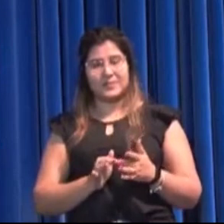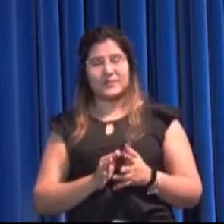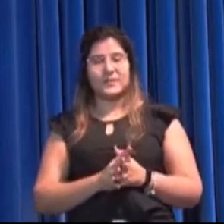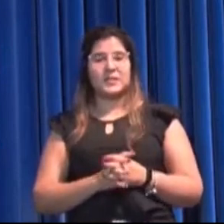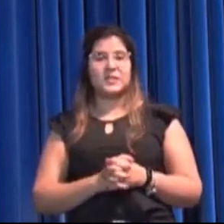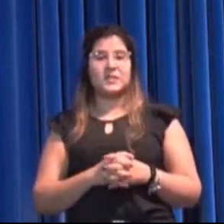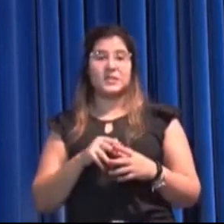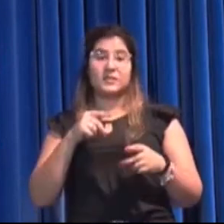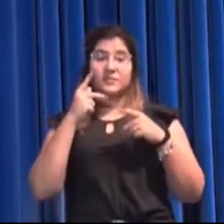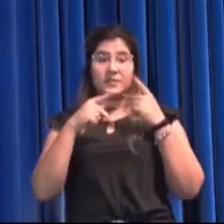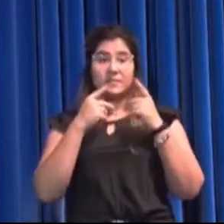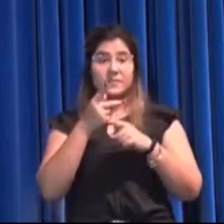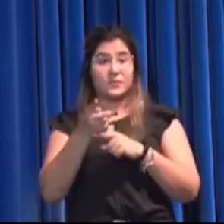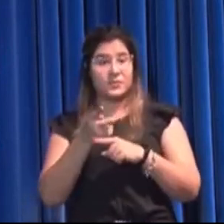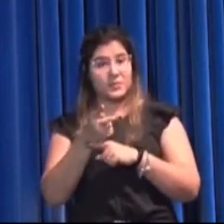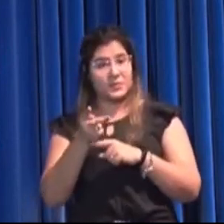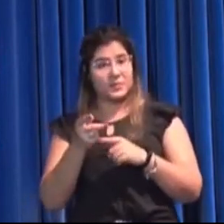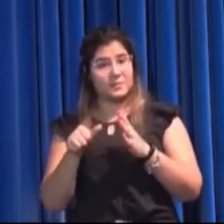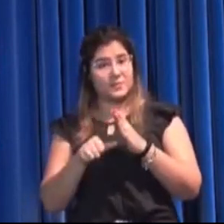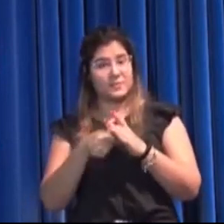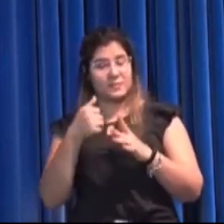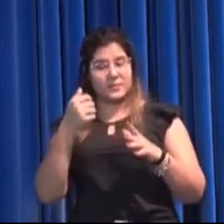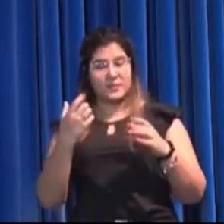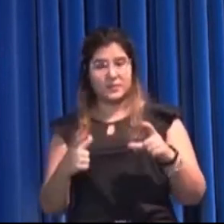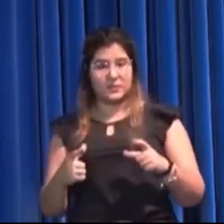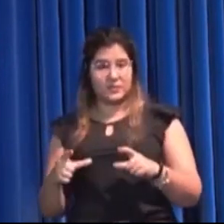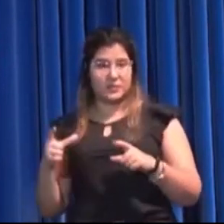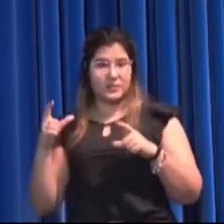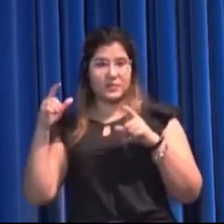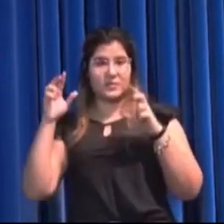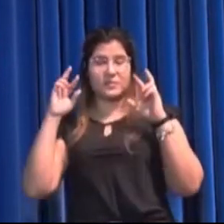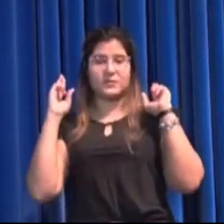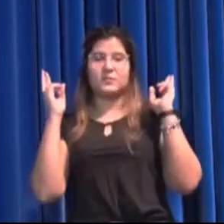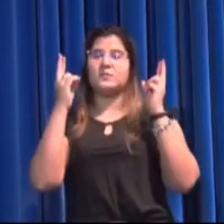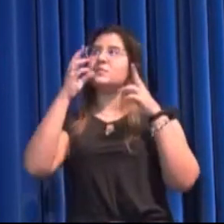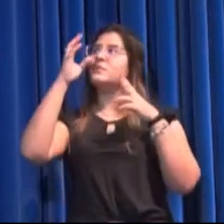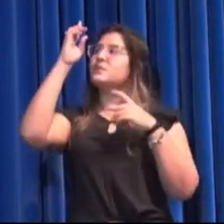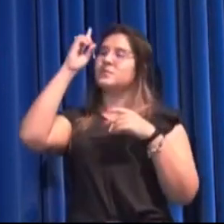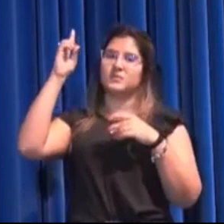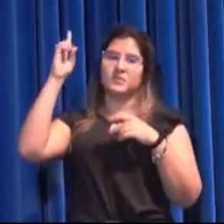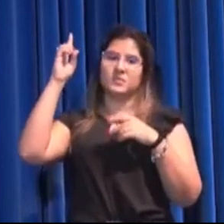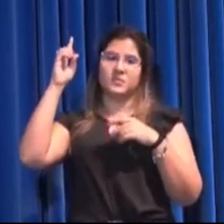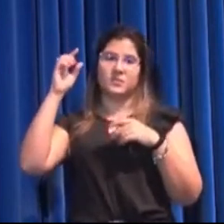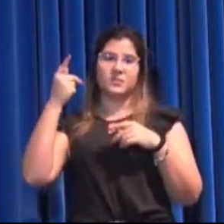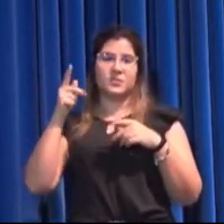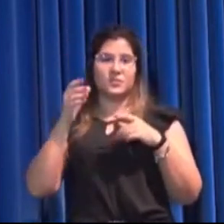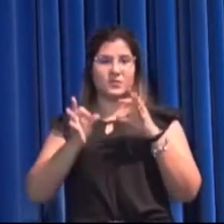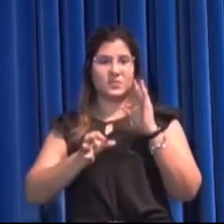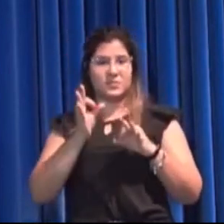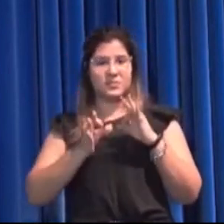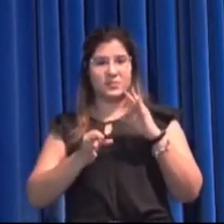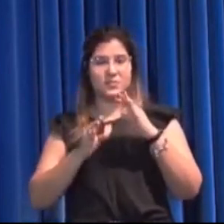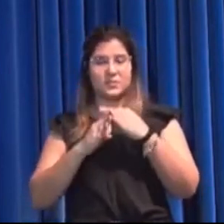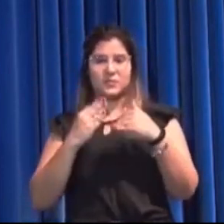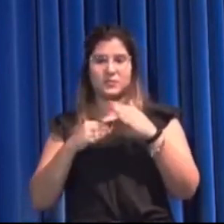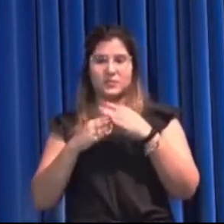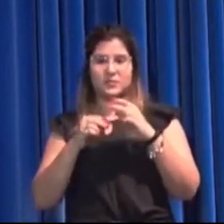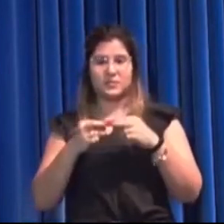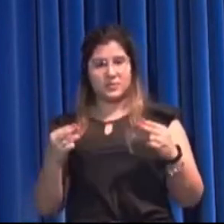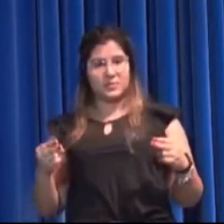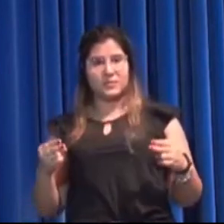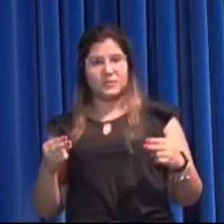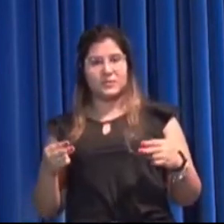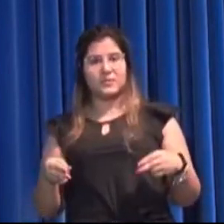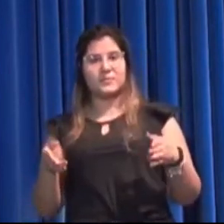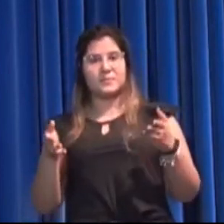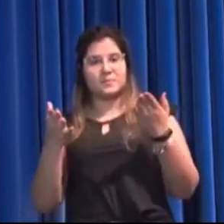de Deus diz assim: buscar em primeiro lugar o reino de Deus e a sua justiça, e todas as outras coisas vos